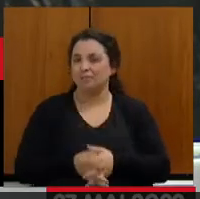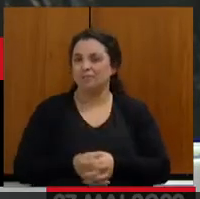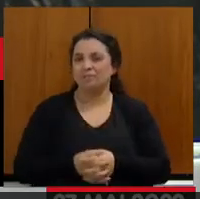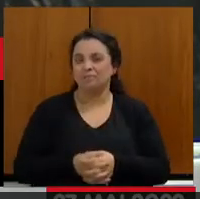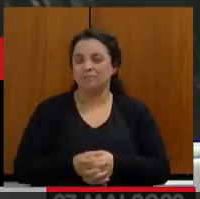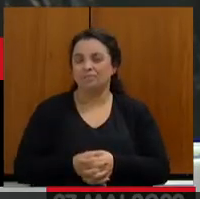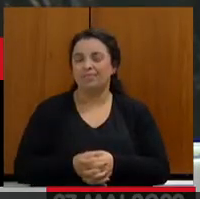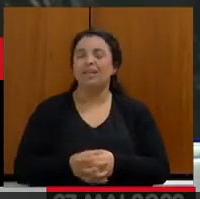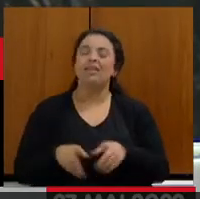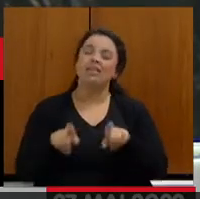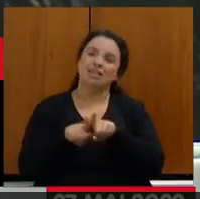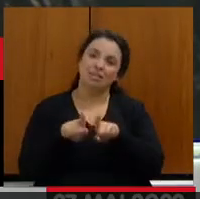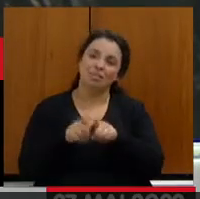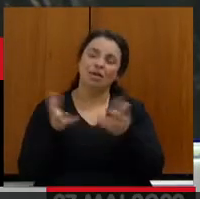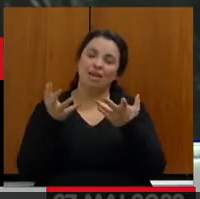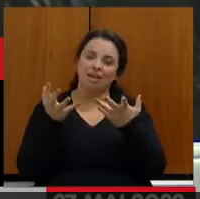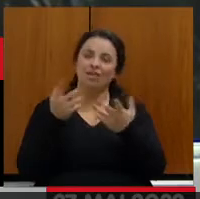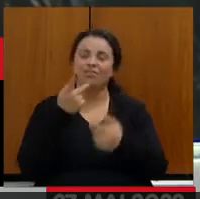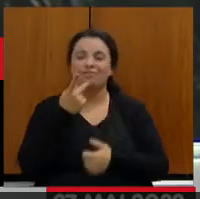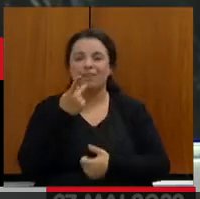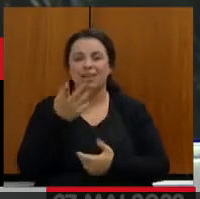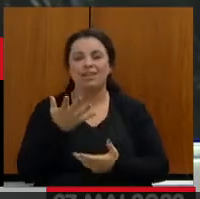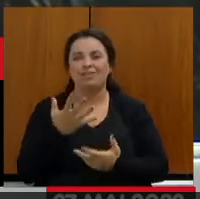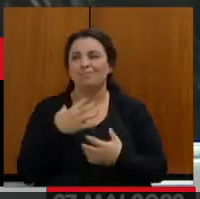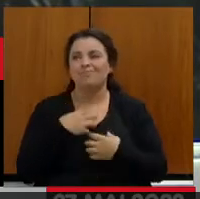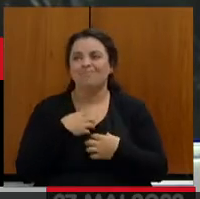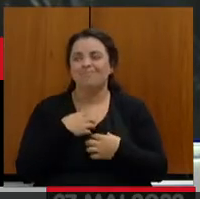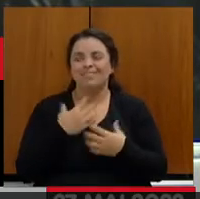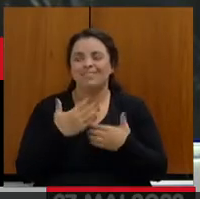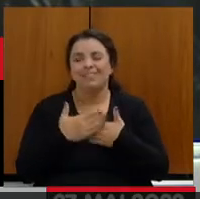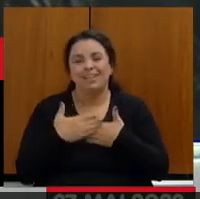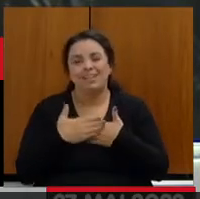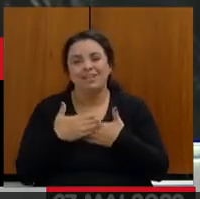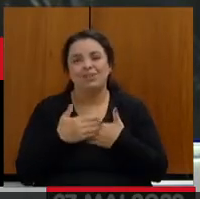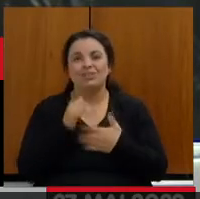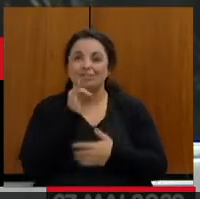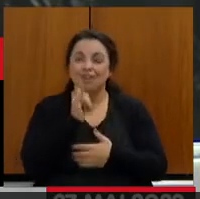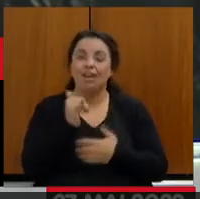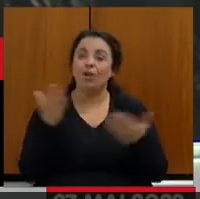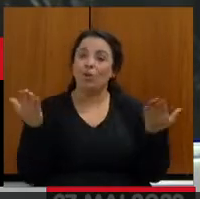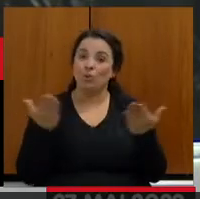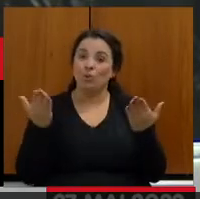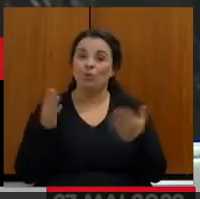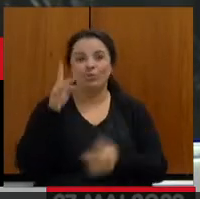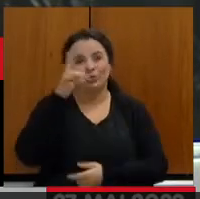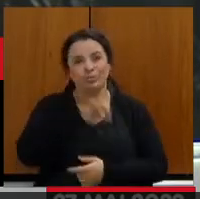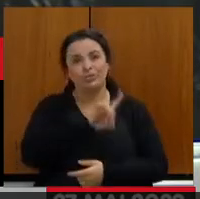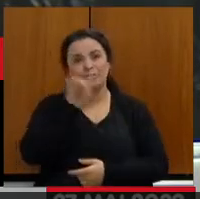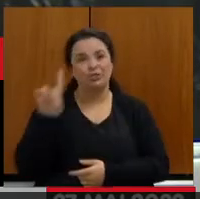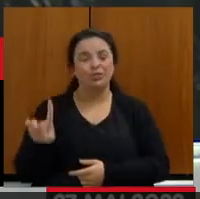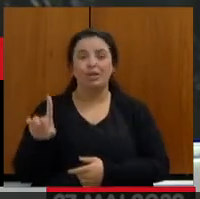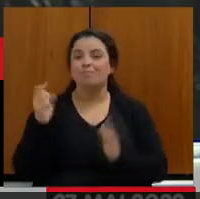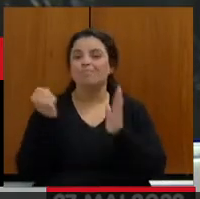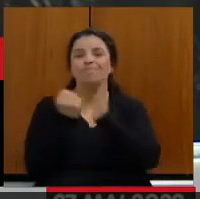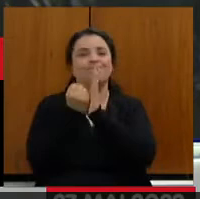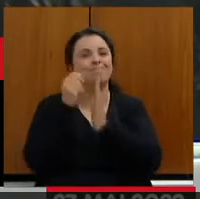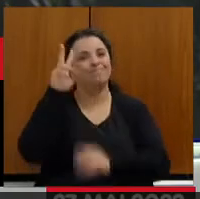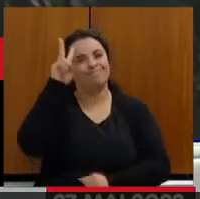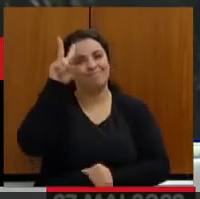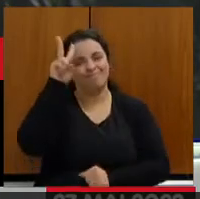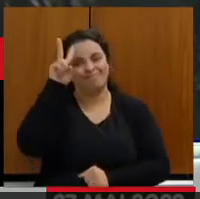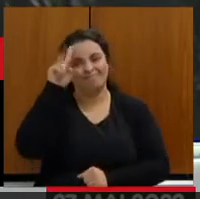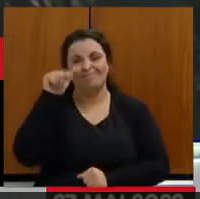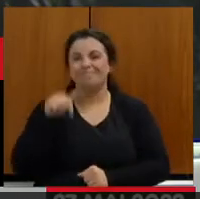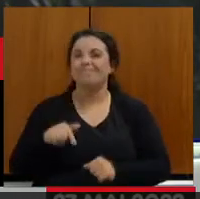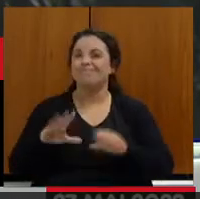carinhosa Dizer para vocês hoje é um dia histórico nesta casa Legislativa